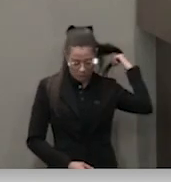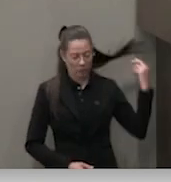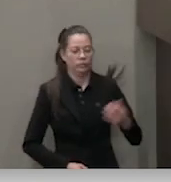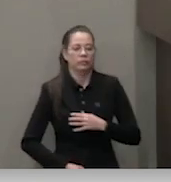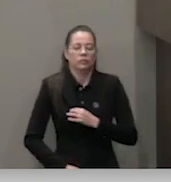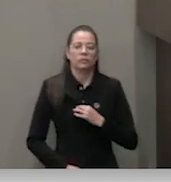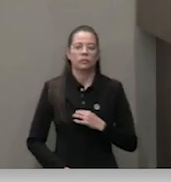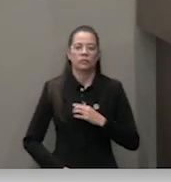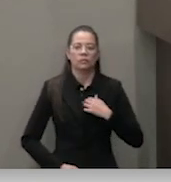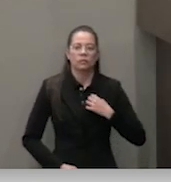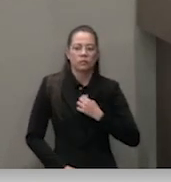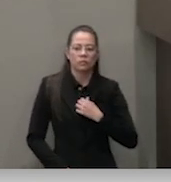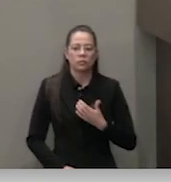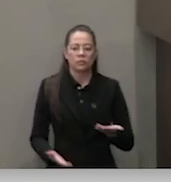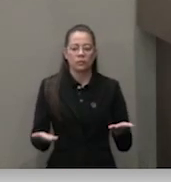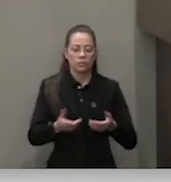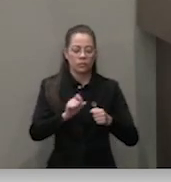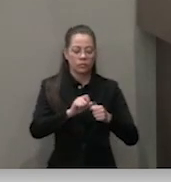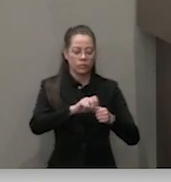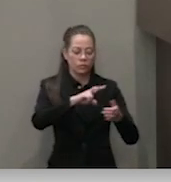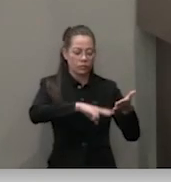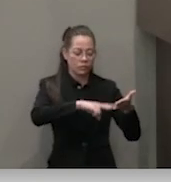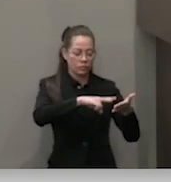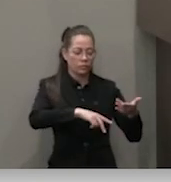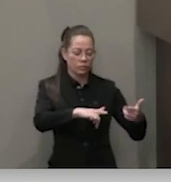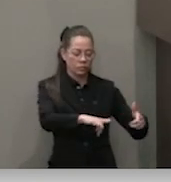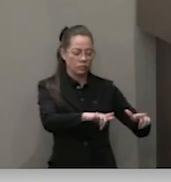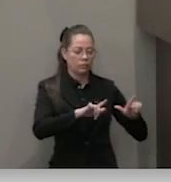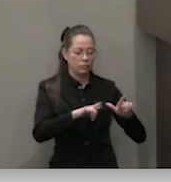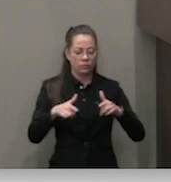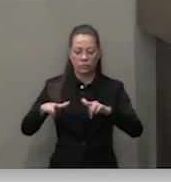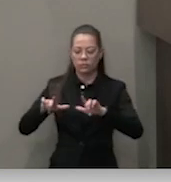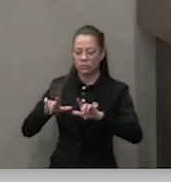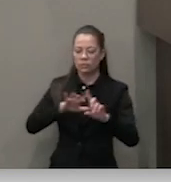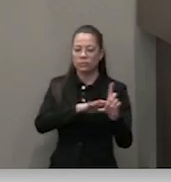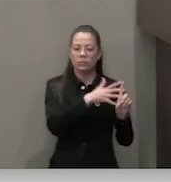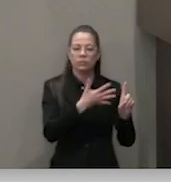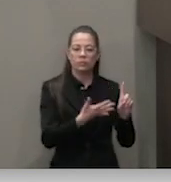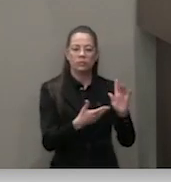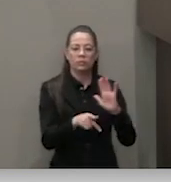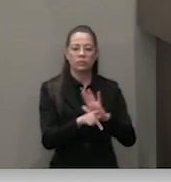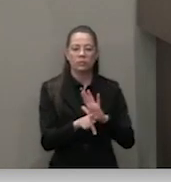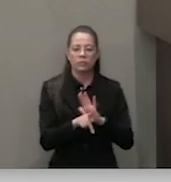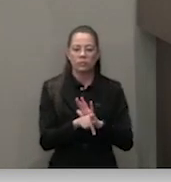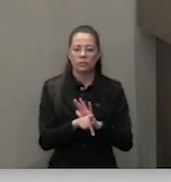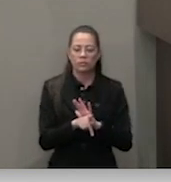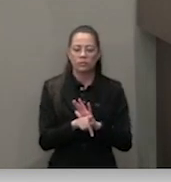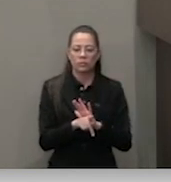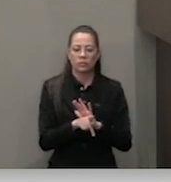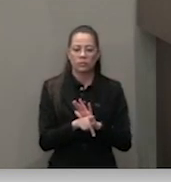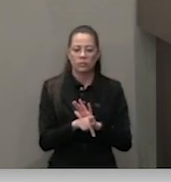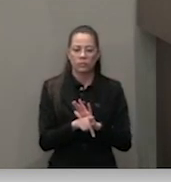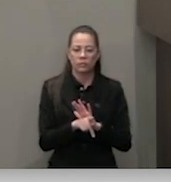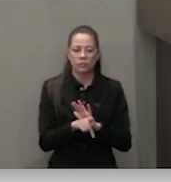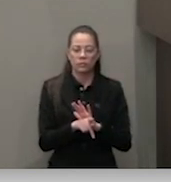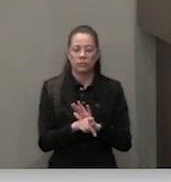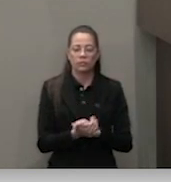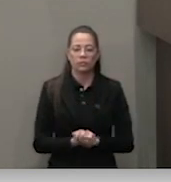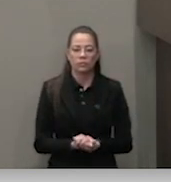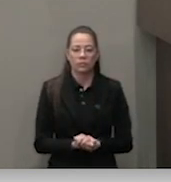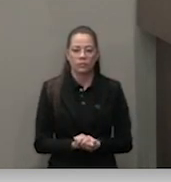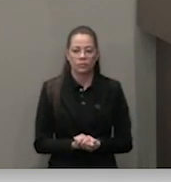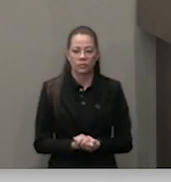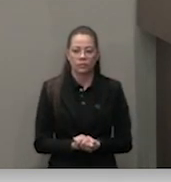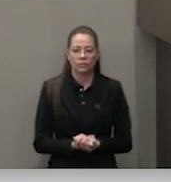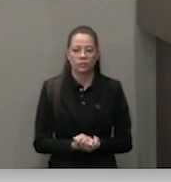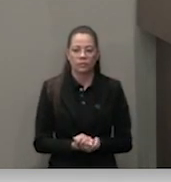passamos agora à leitura das placas em homenagem as a a leitura das